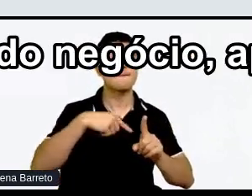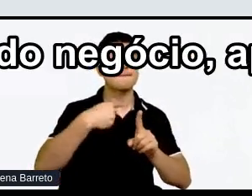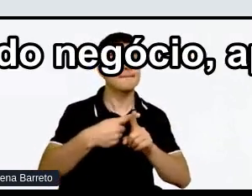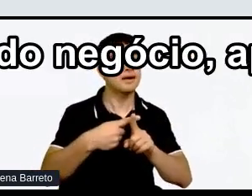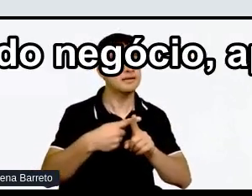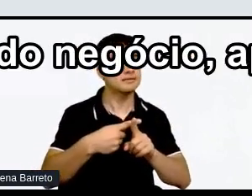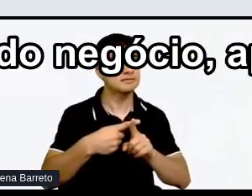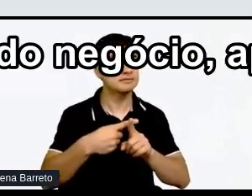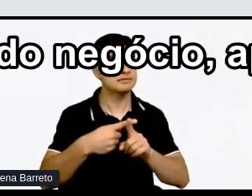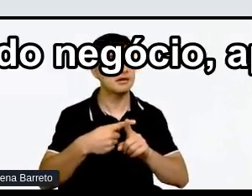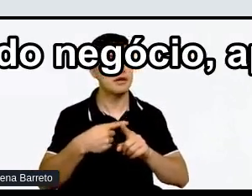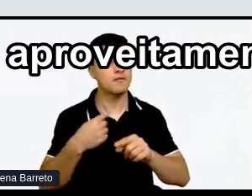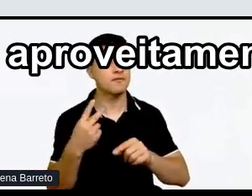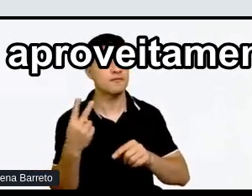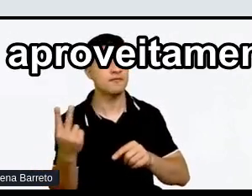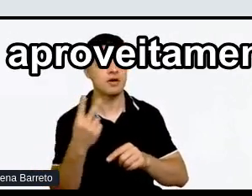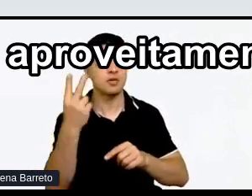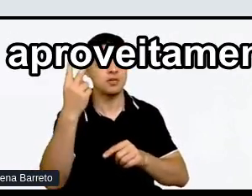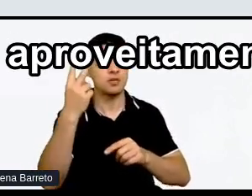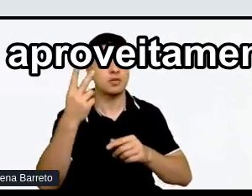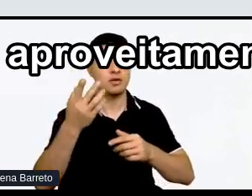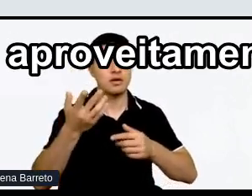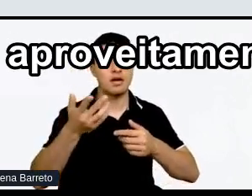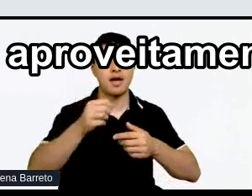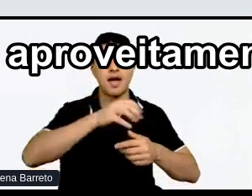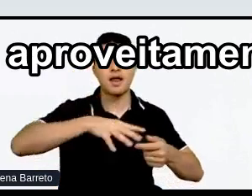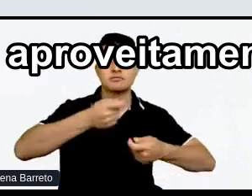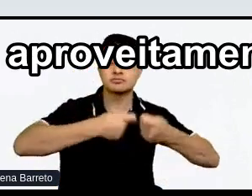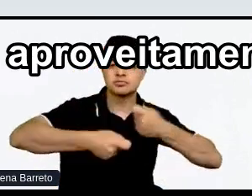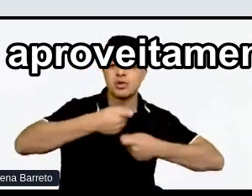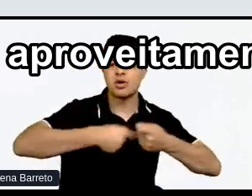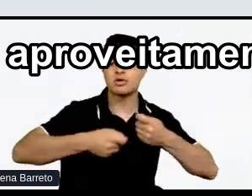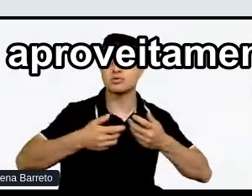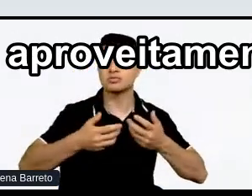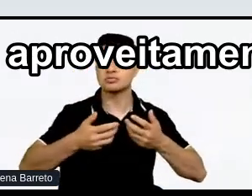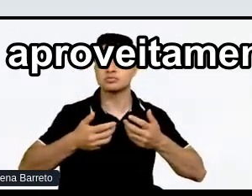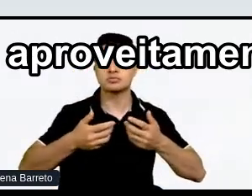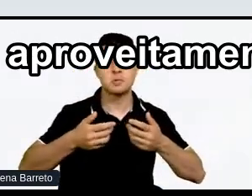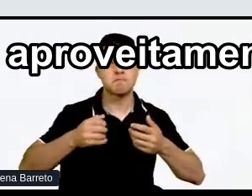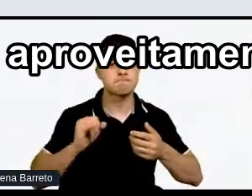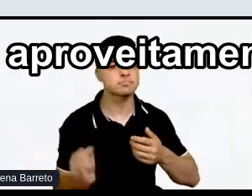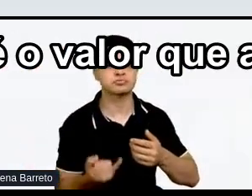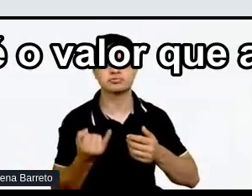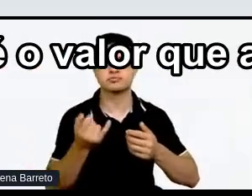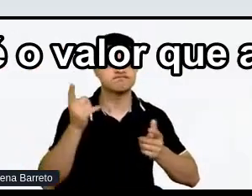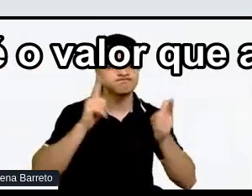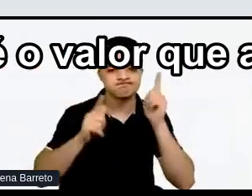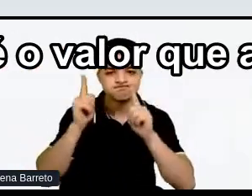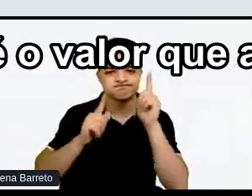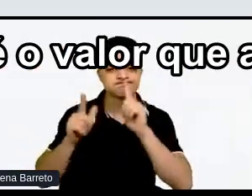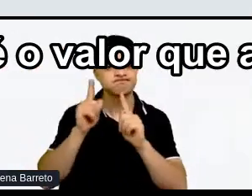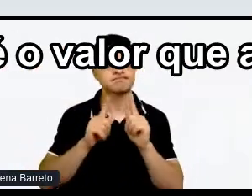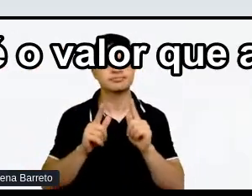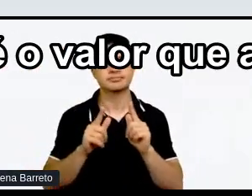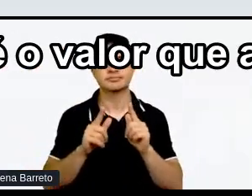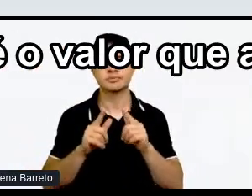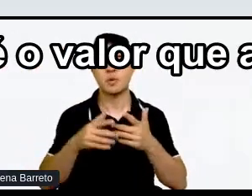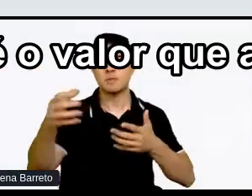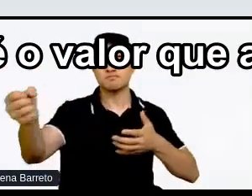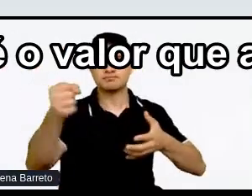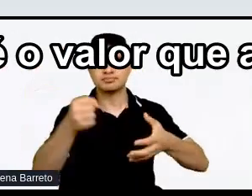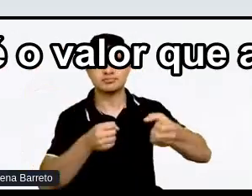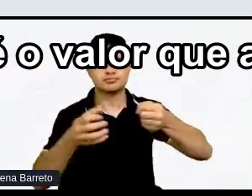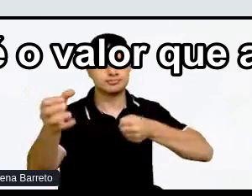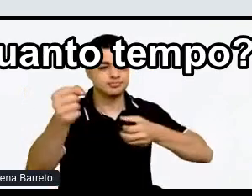linguagem também do negócio. Aproveitamentos, né? A inserção, qual que é